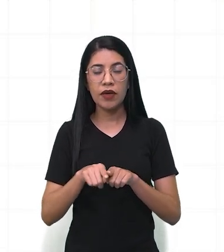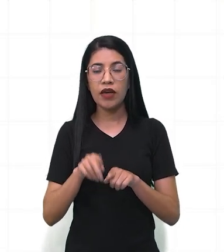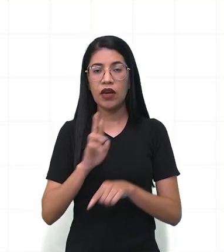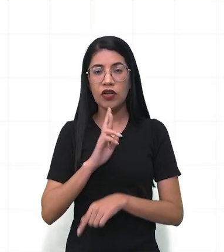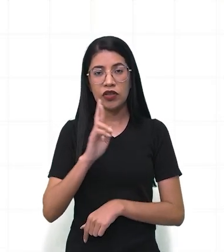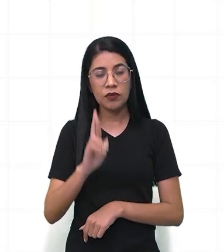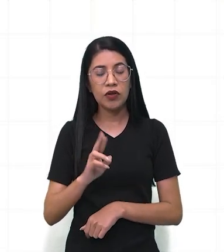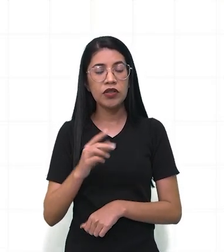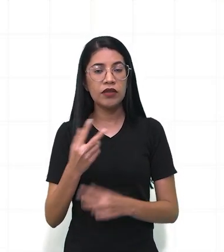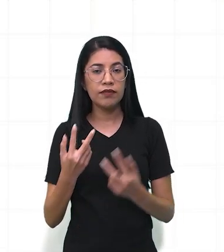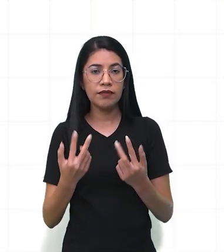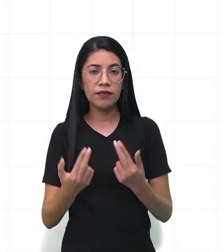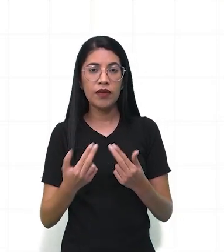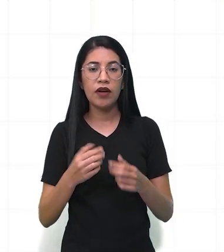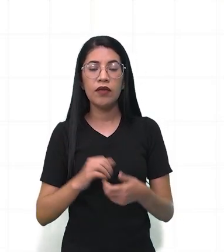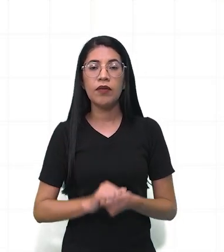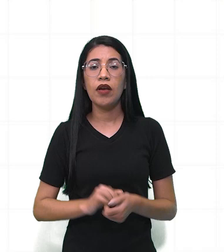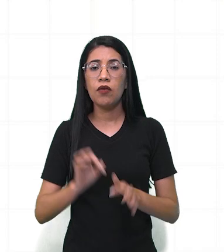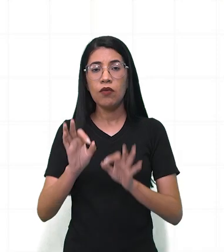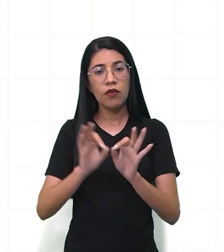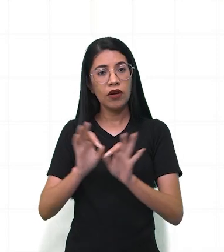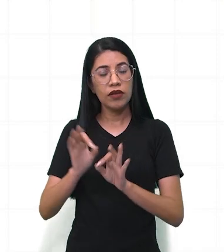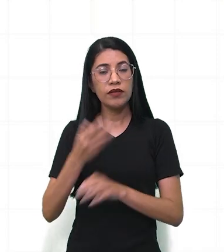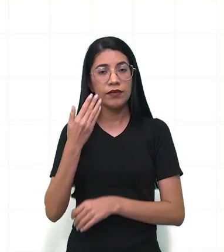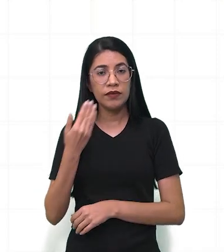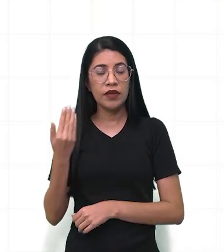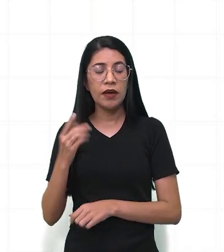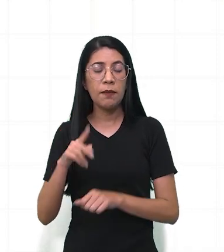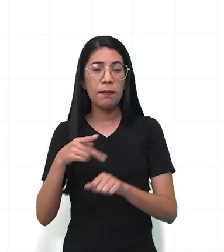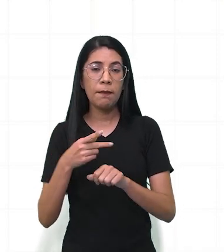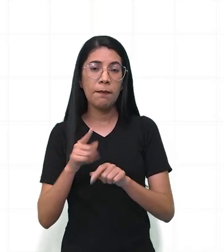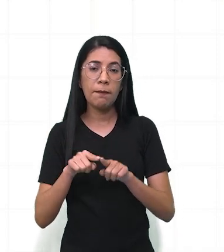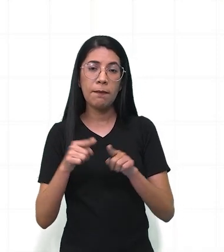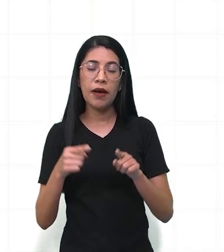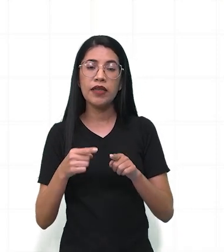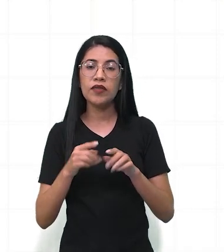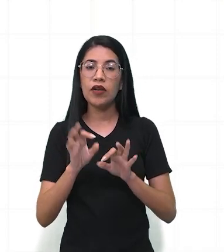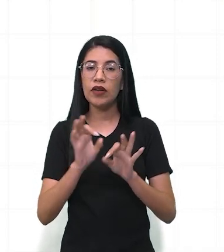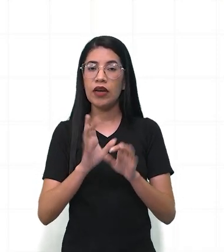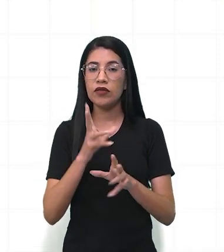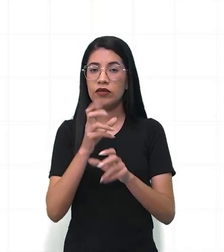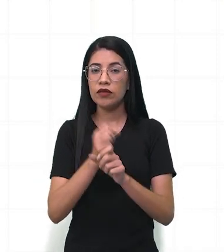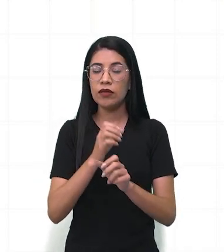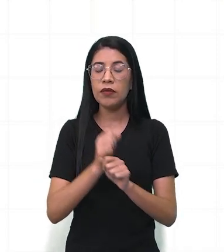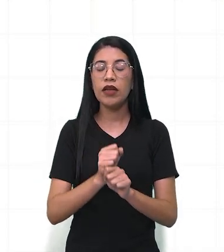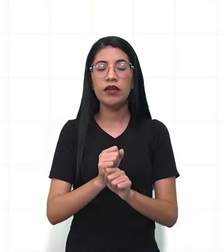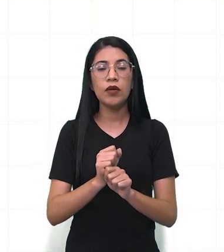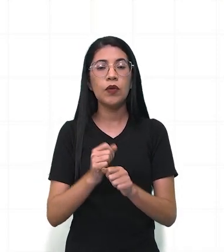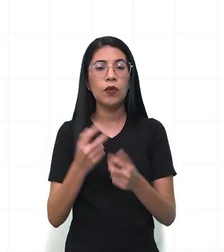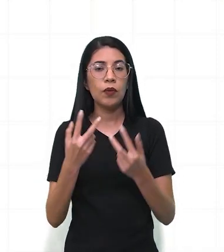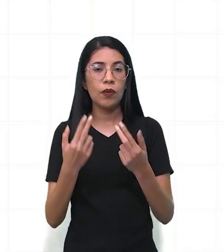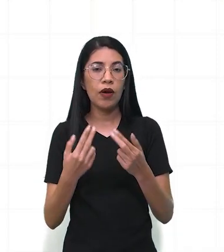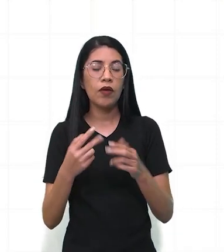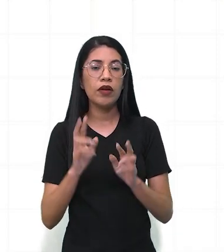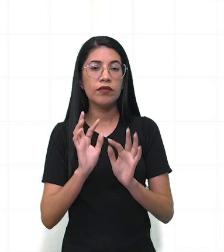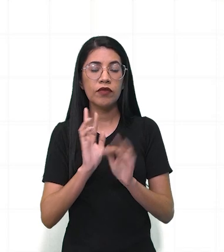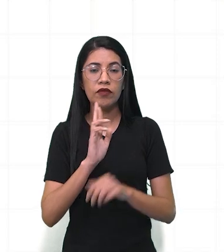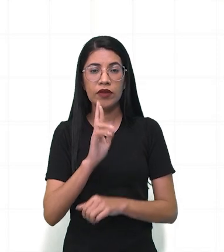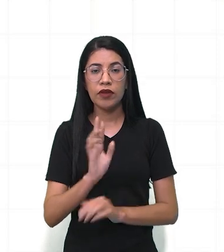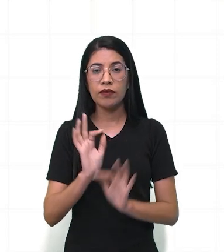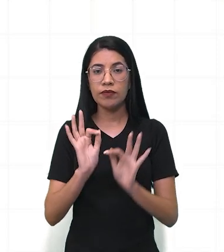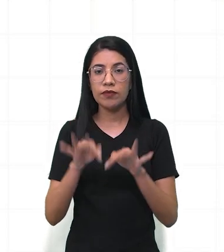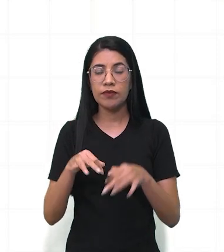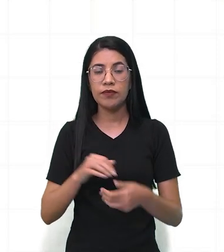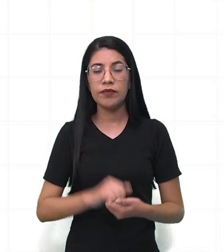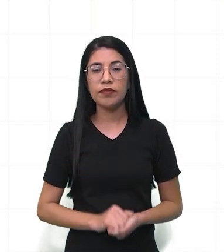nessa ordem, mas nós vamos resolver da outra forma, para você verificar que dá sempre o mesmo resultado. O importante é que esteja aqui,